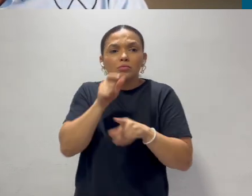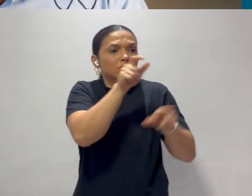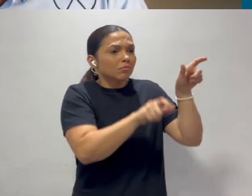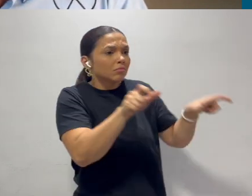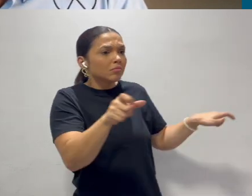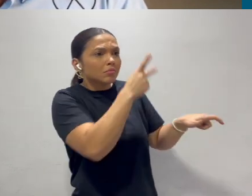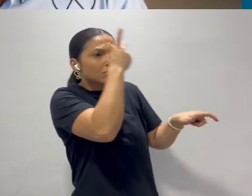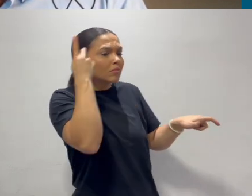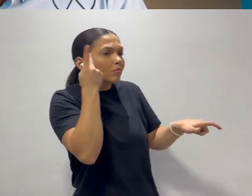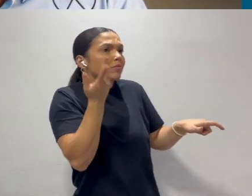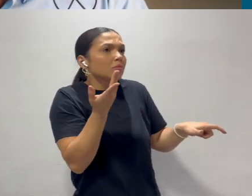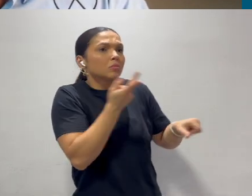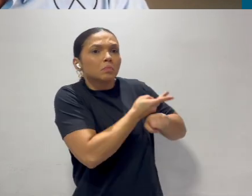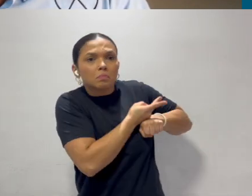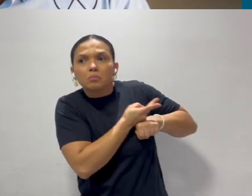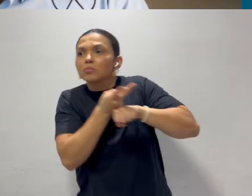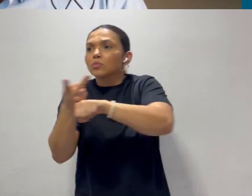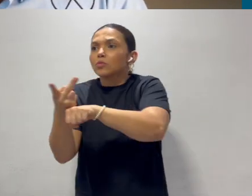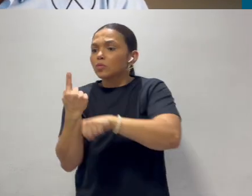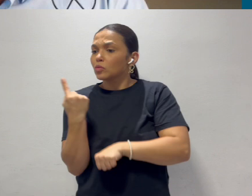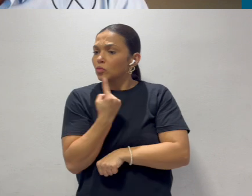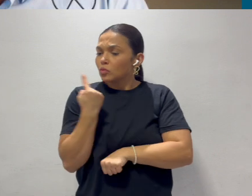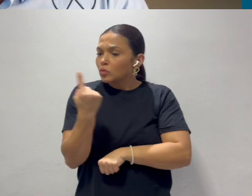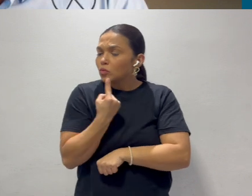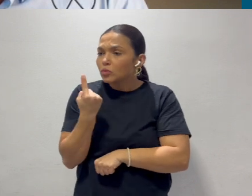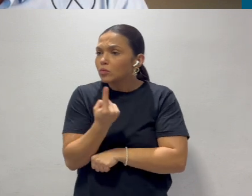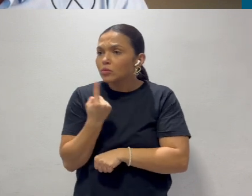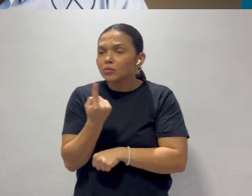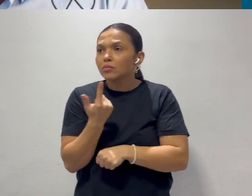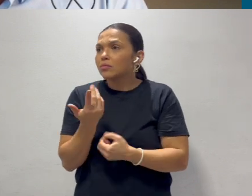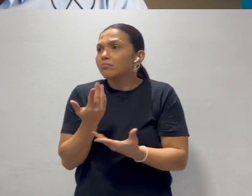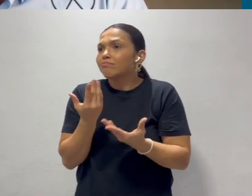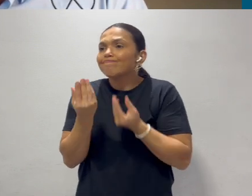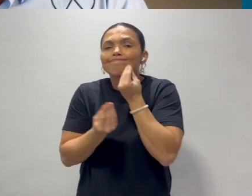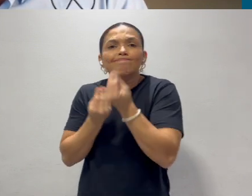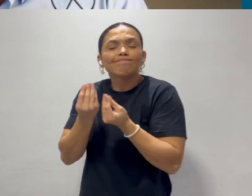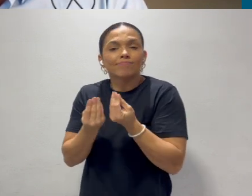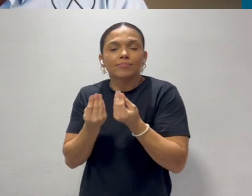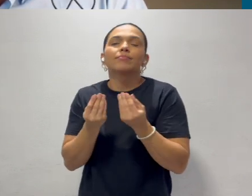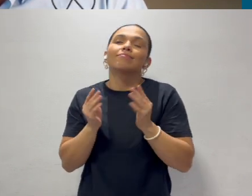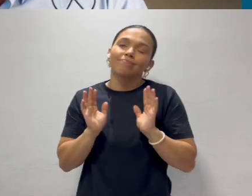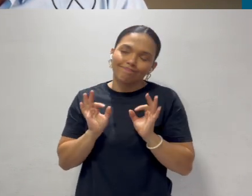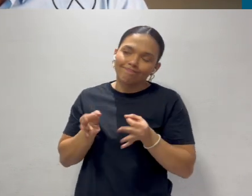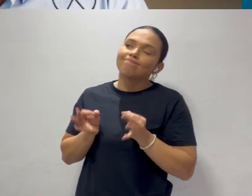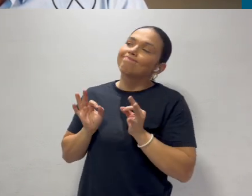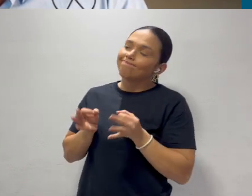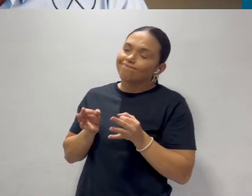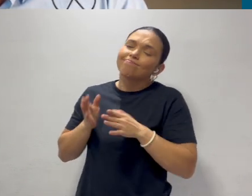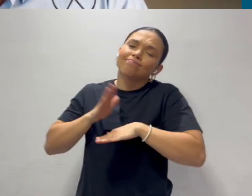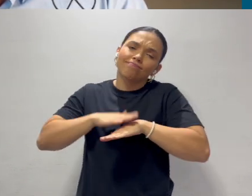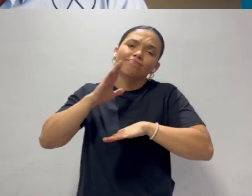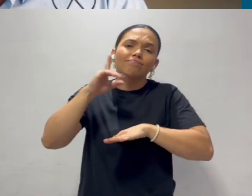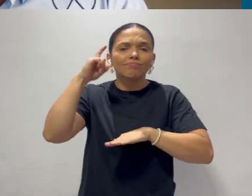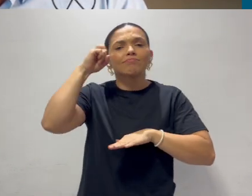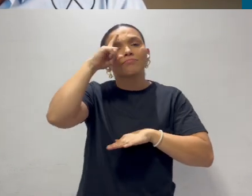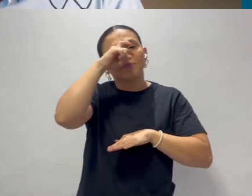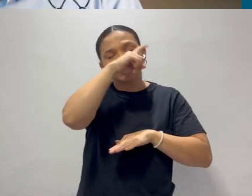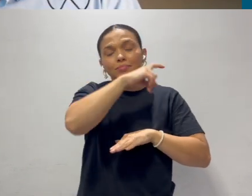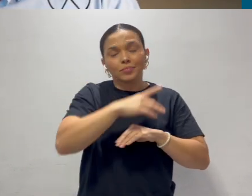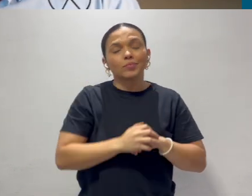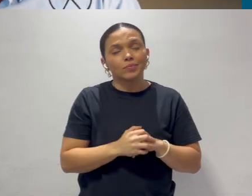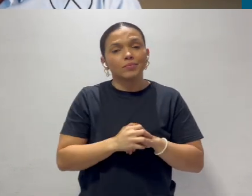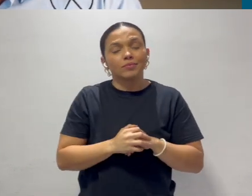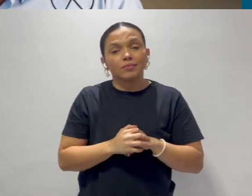buscam sozinhos uma aposentadoria, por exemplo, por invalidez? E isso vai ficar muito mais